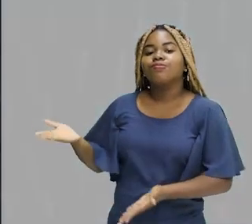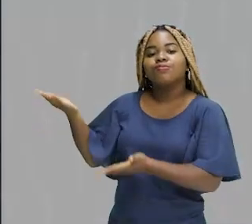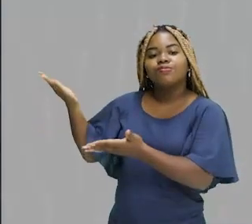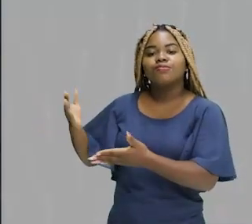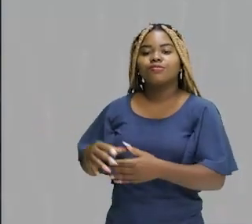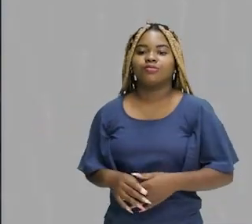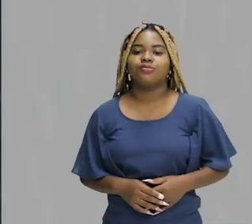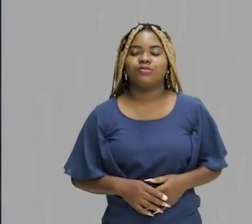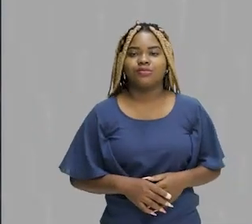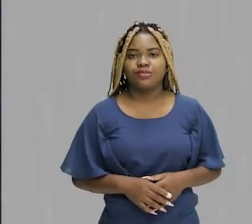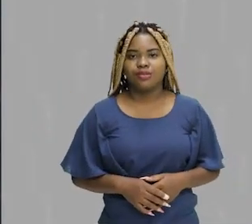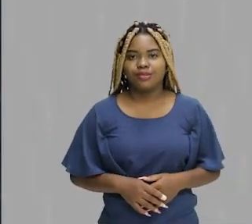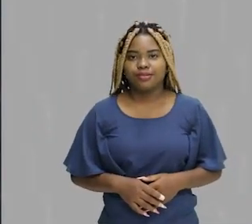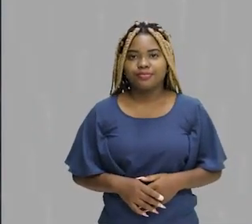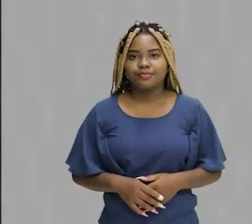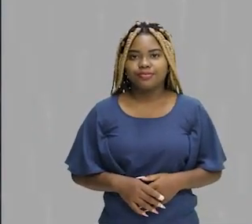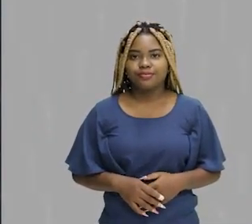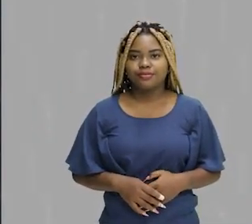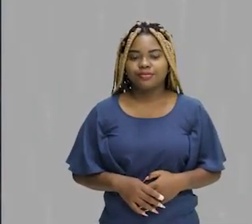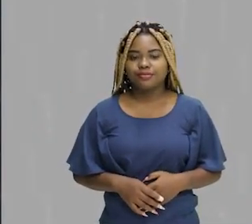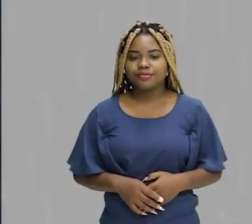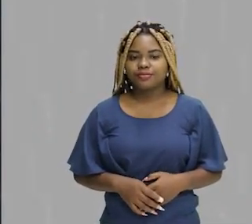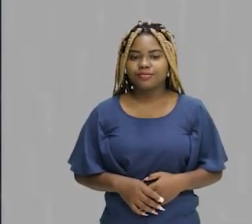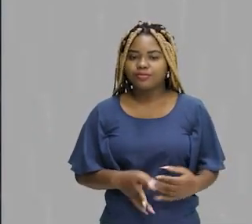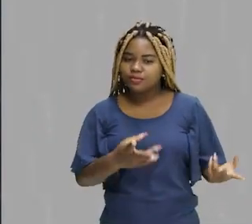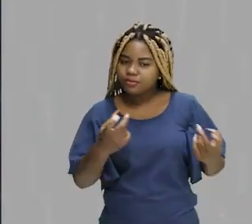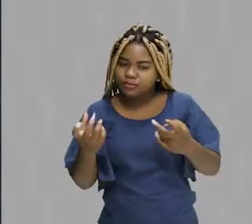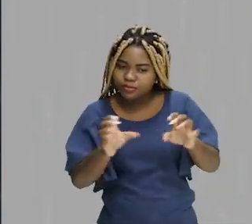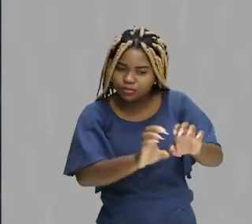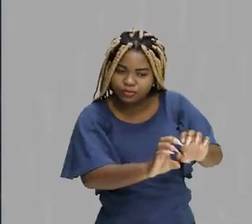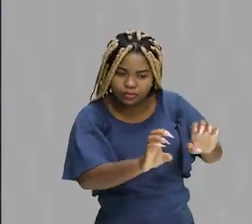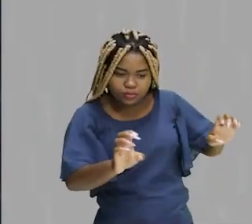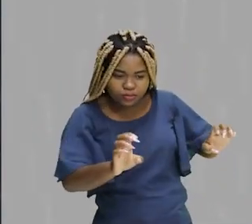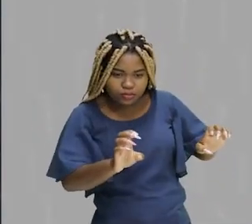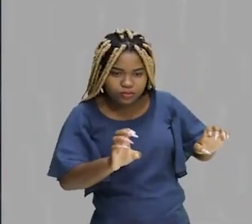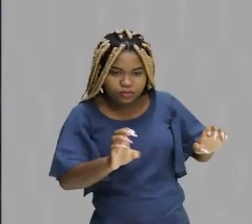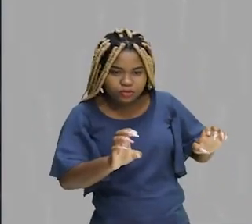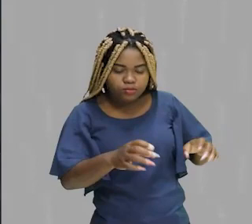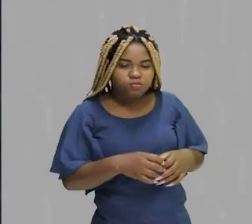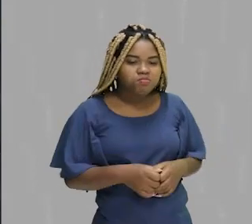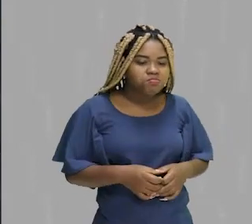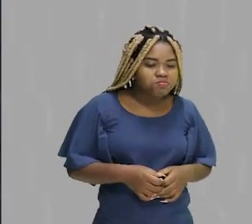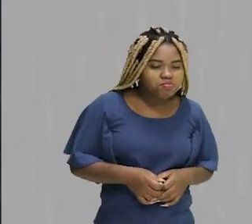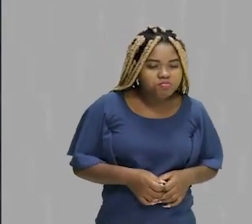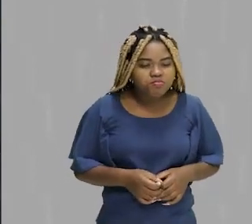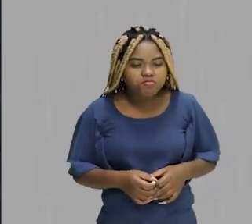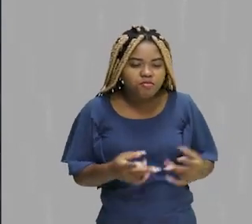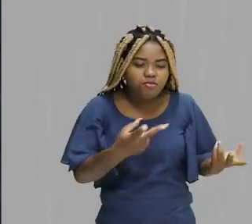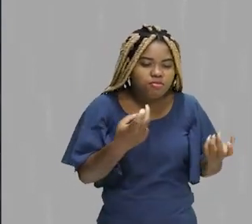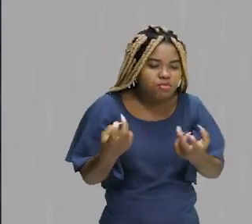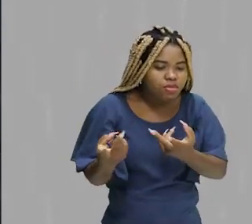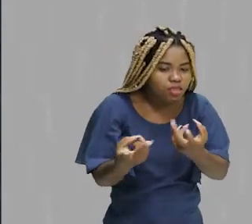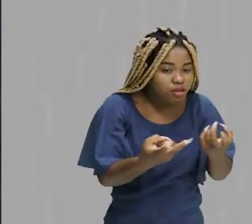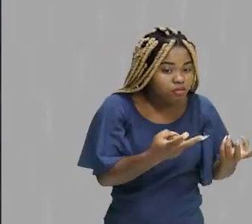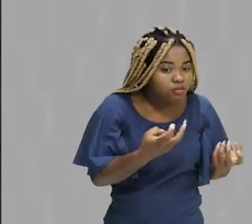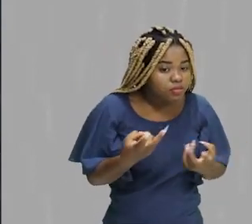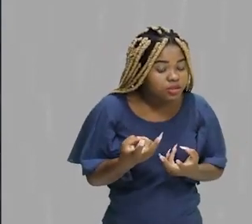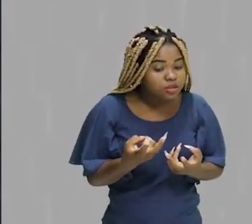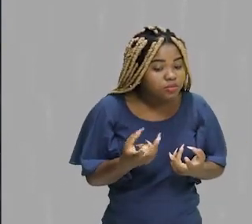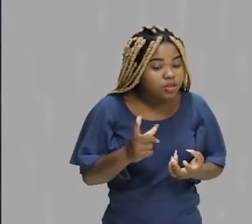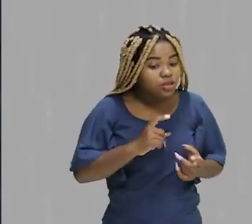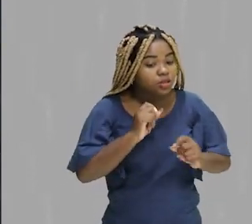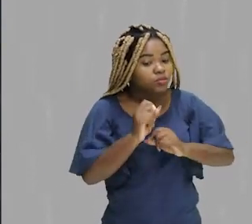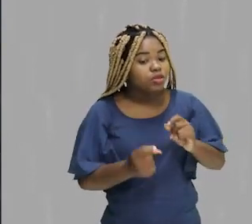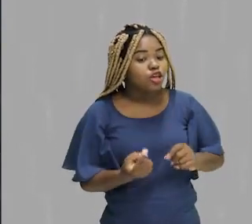fornecidos, então eu vou observar a equação, ok? E observando a equação, eu vou ver que eu